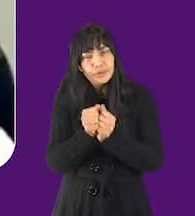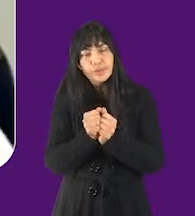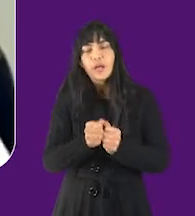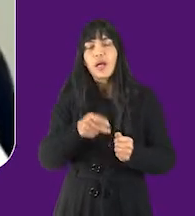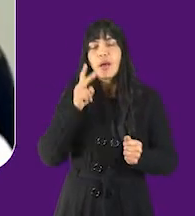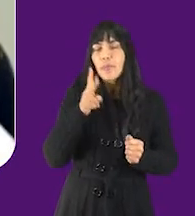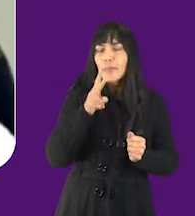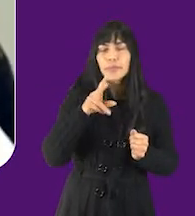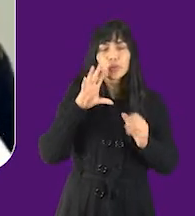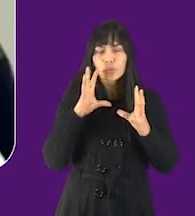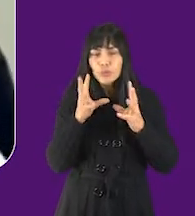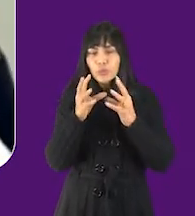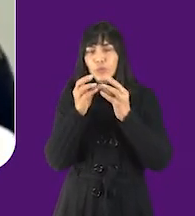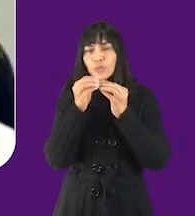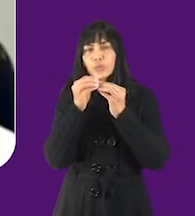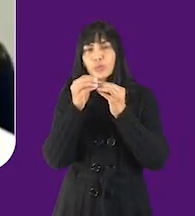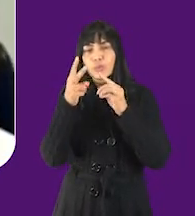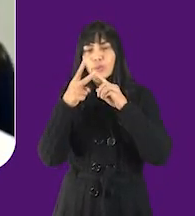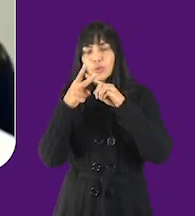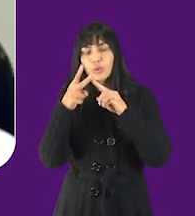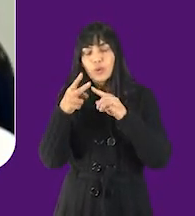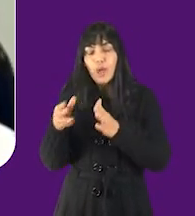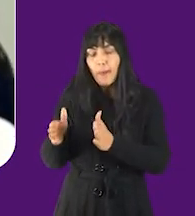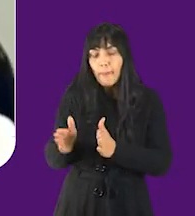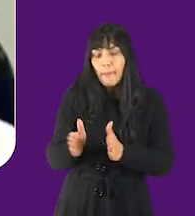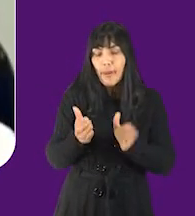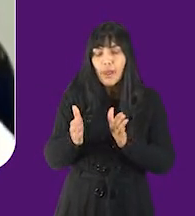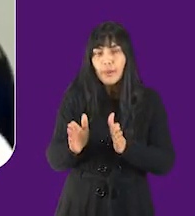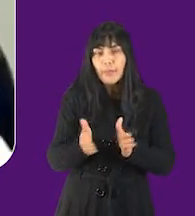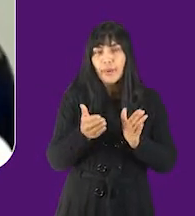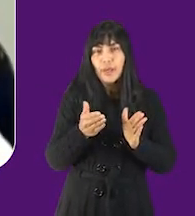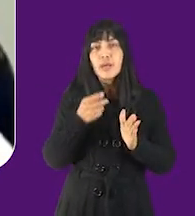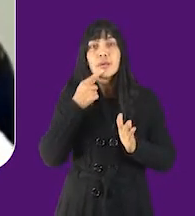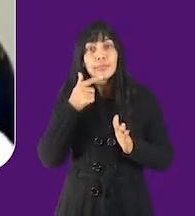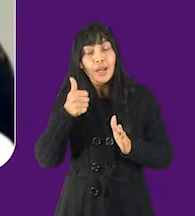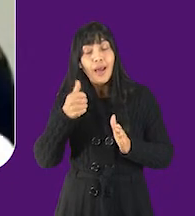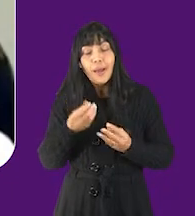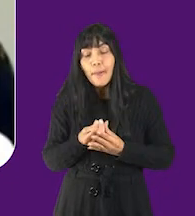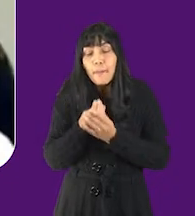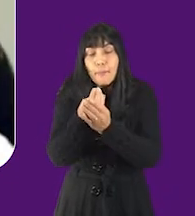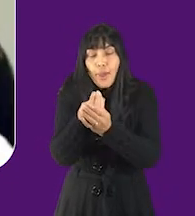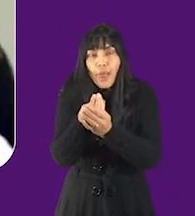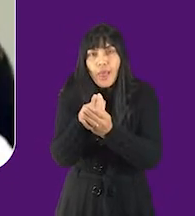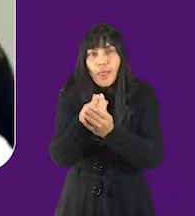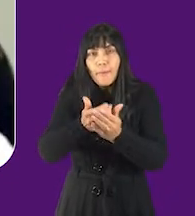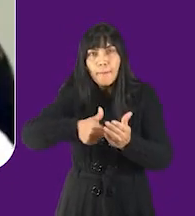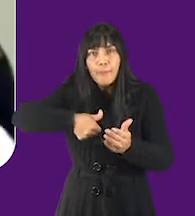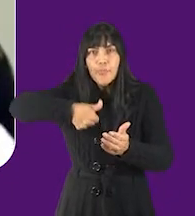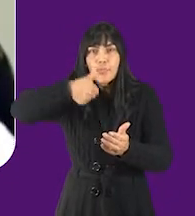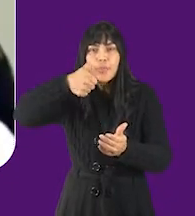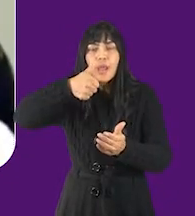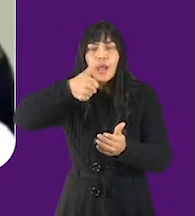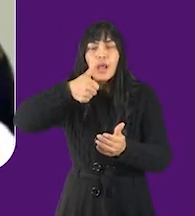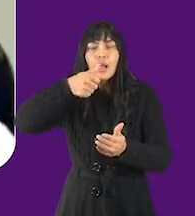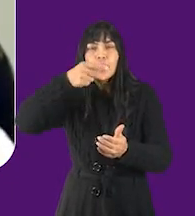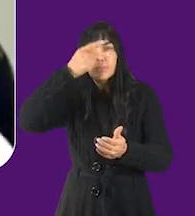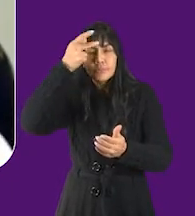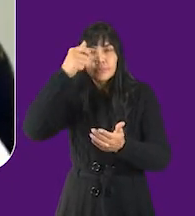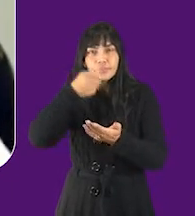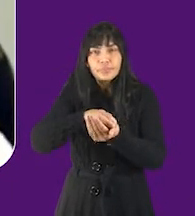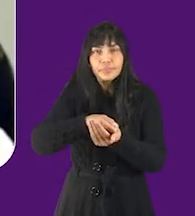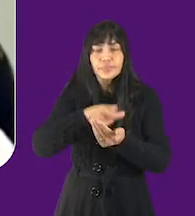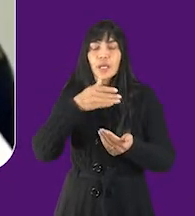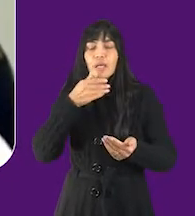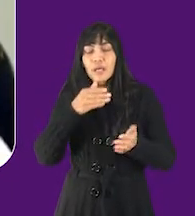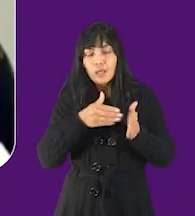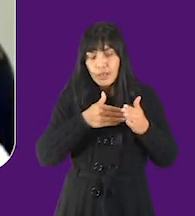juntos todos os aspectos das duas produções, né, para entregar mais para os nossos clientes. E no final do dia, isso foi